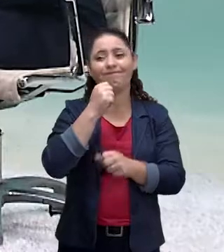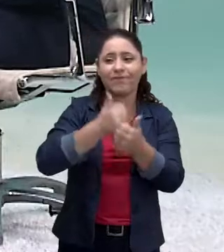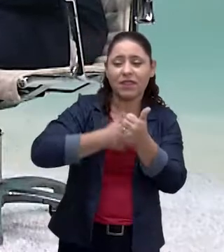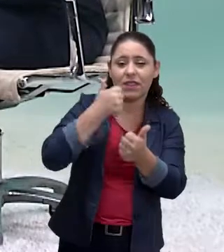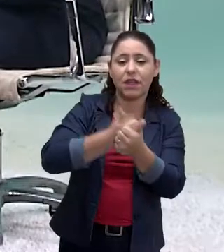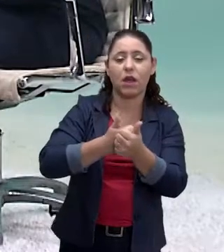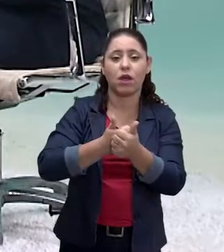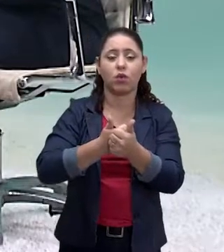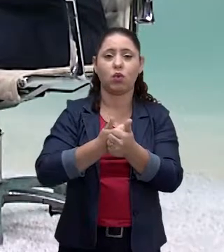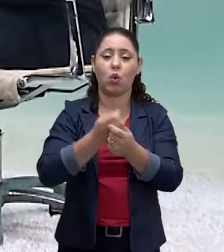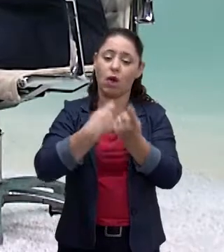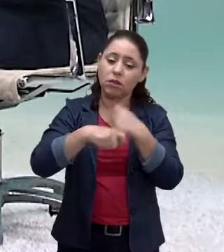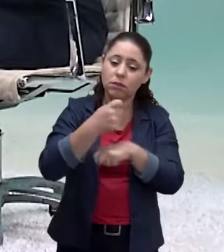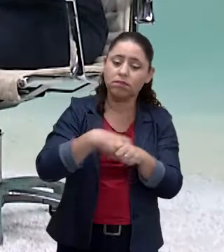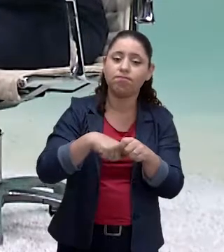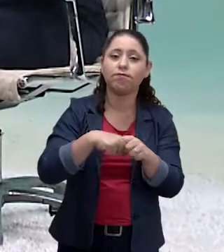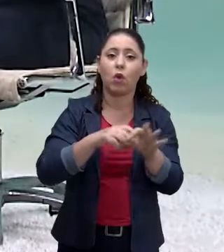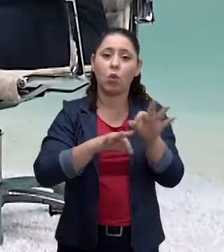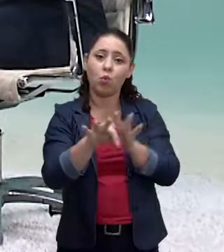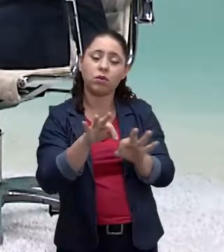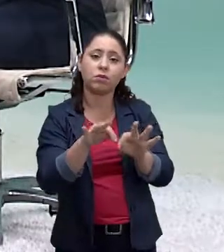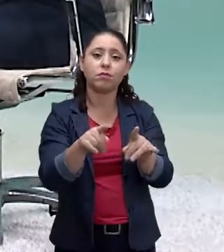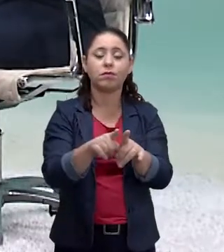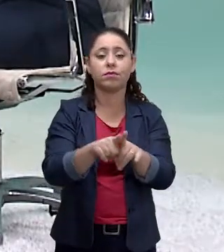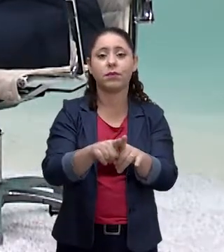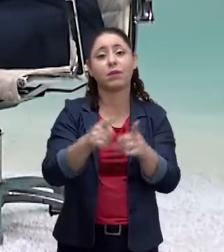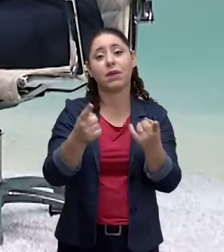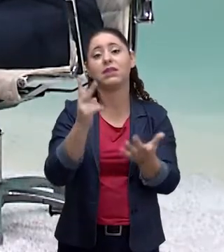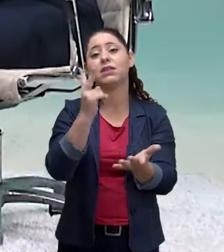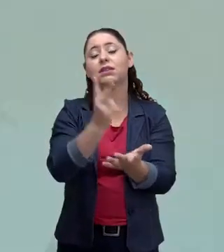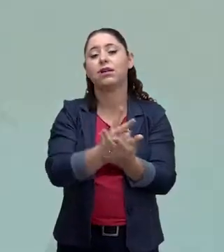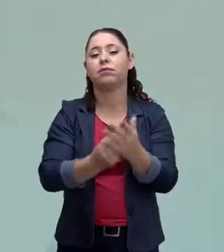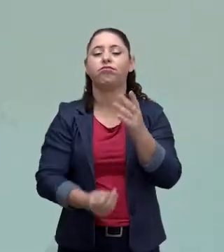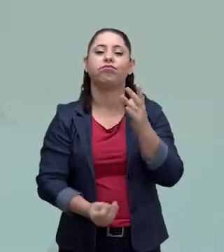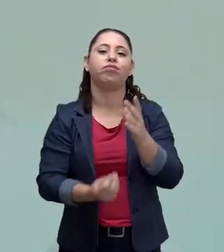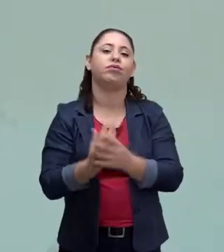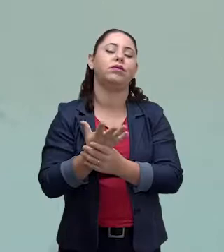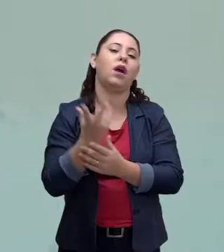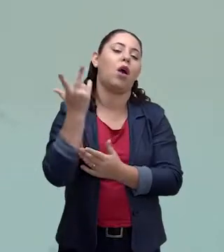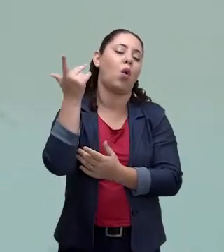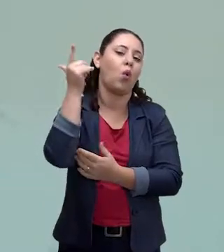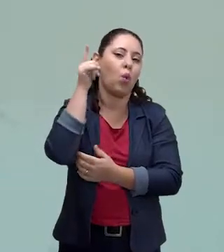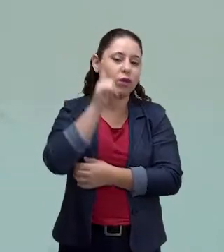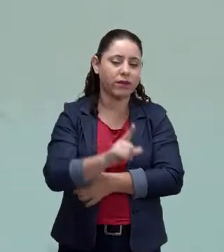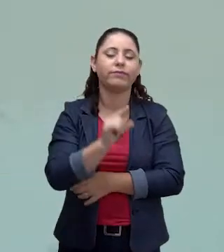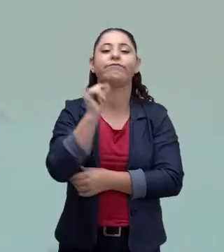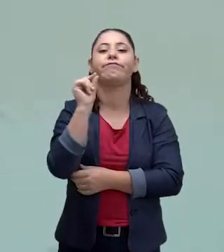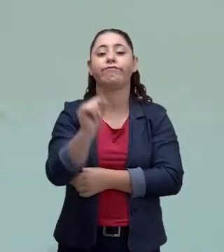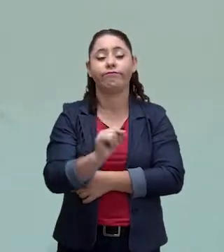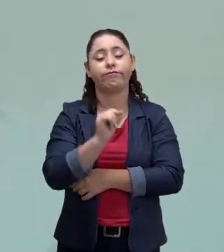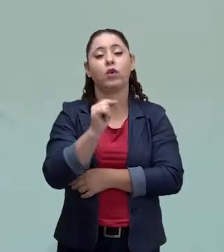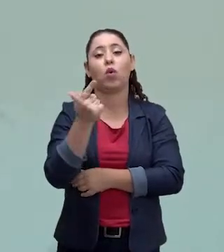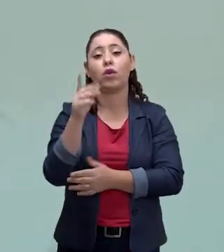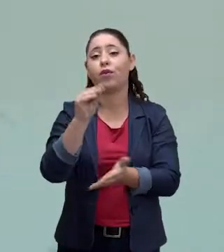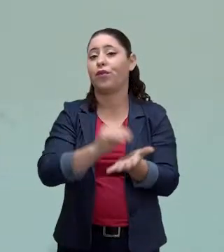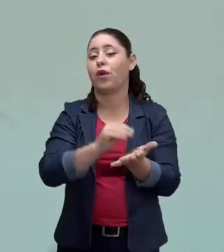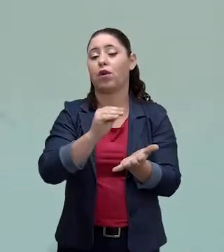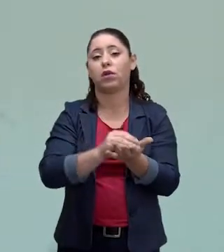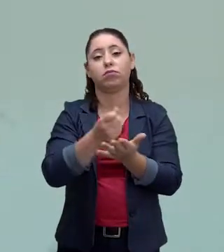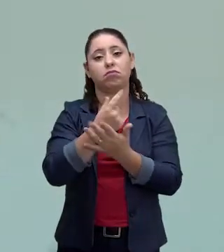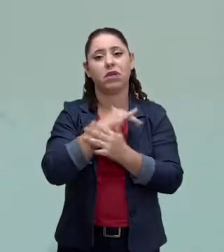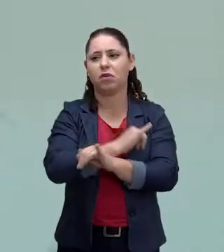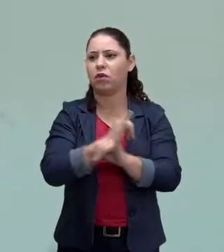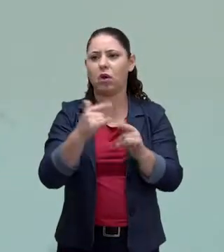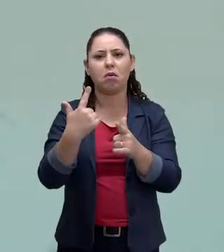forma administrativa, né? Mas, volta e meia, surge o desabastecimento de um medicamento. Nós não